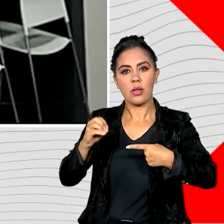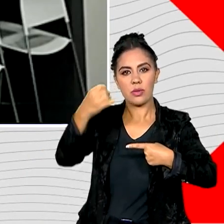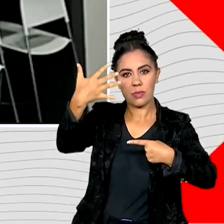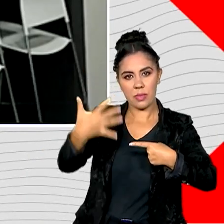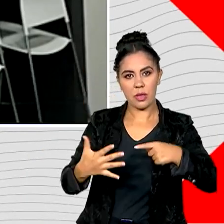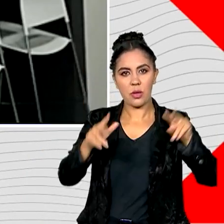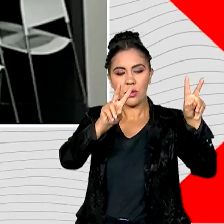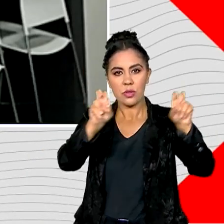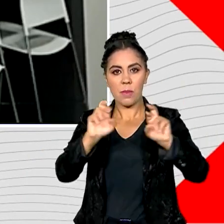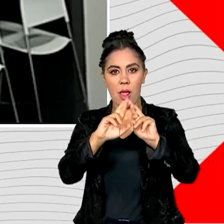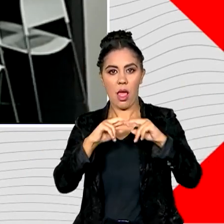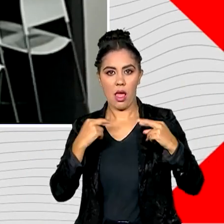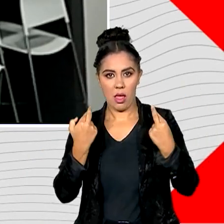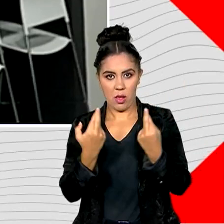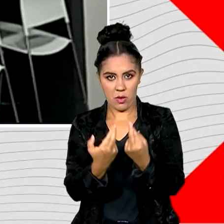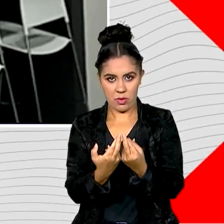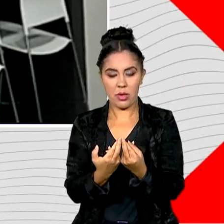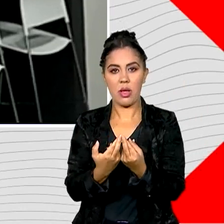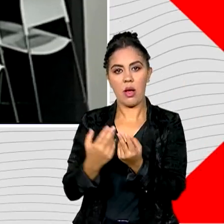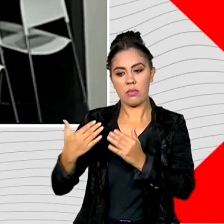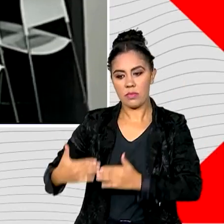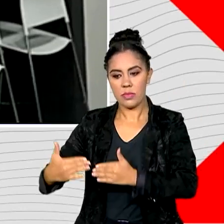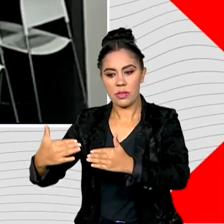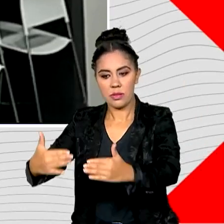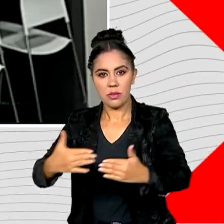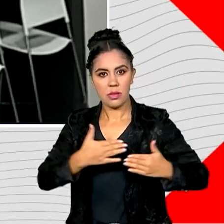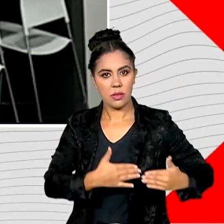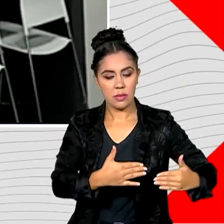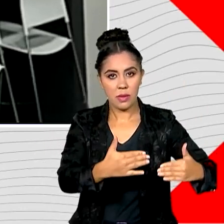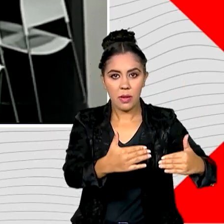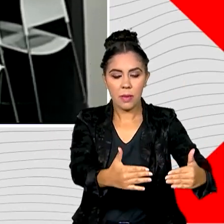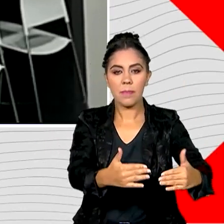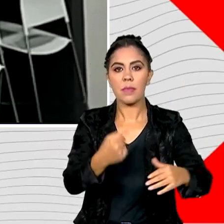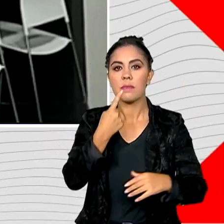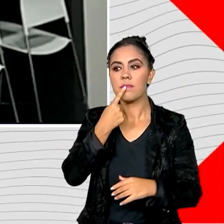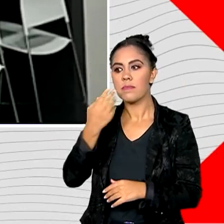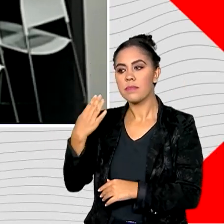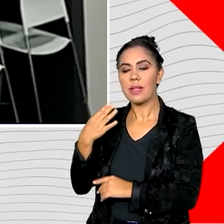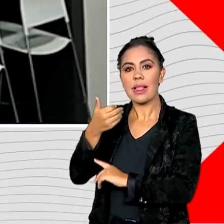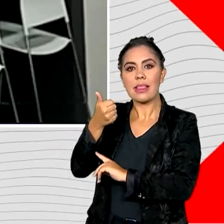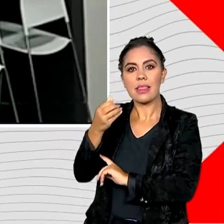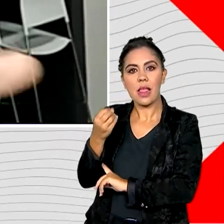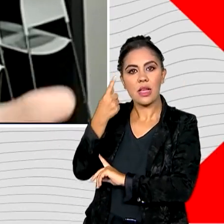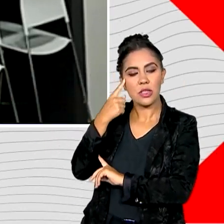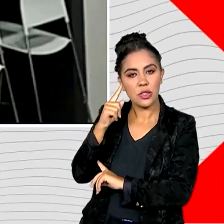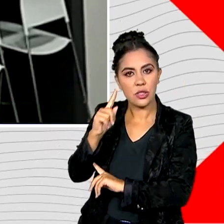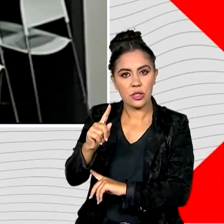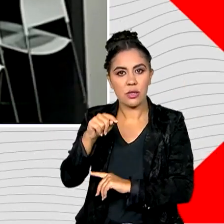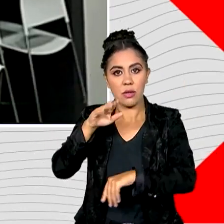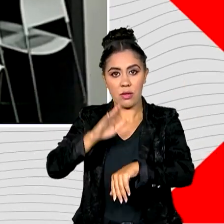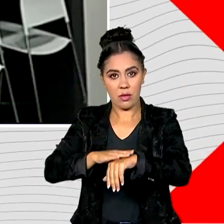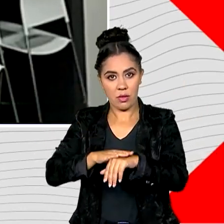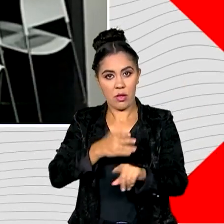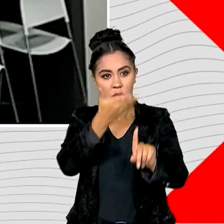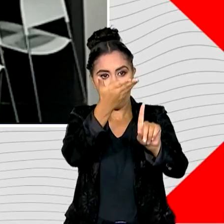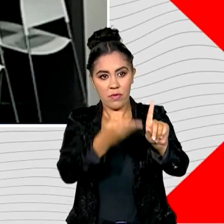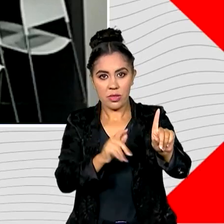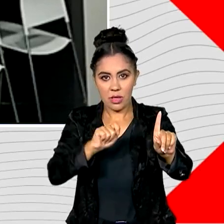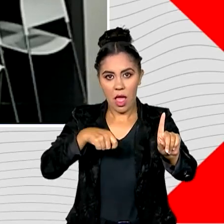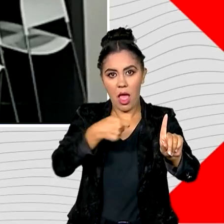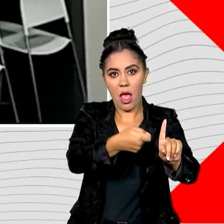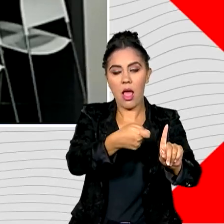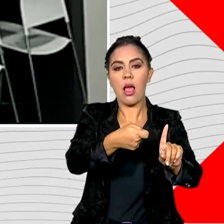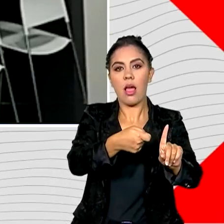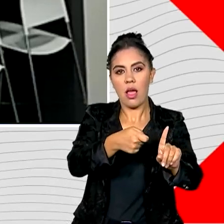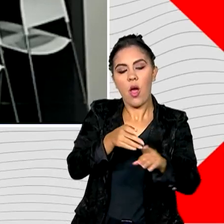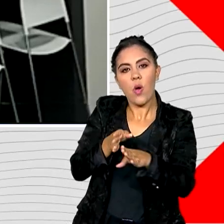reunião ministerial. Né? O senhor, recentemente, há 10 dias, o senhor elencou que o senhor é um dos conselheiros do presidente Lula, né?